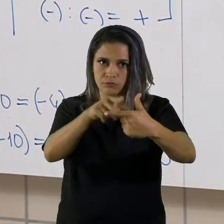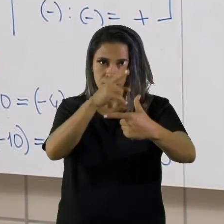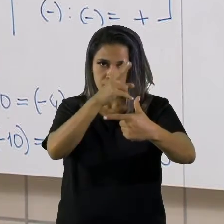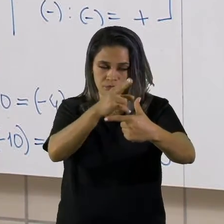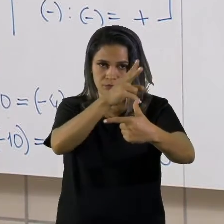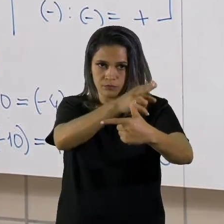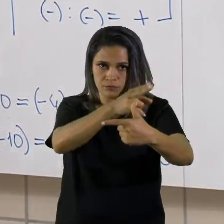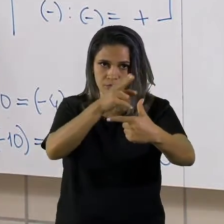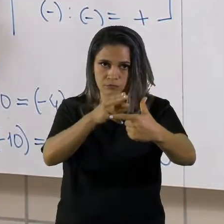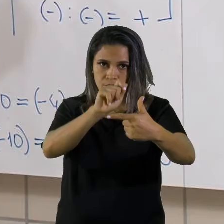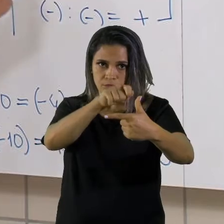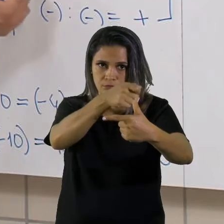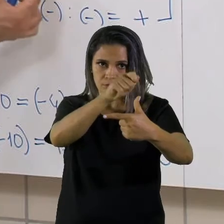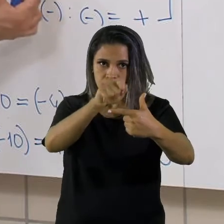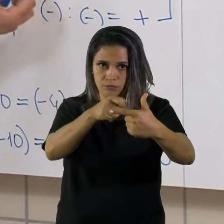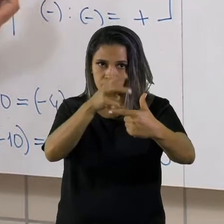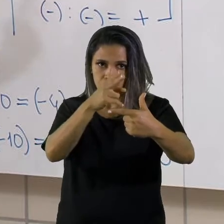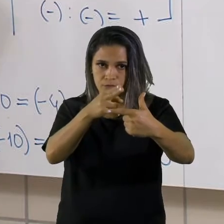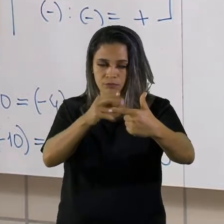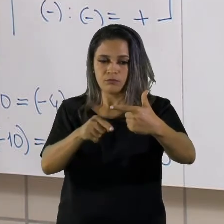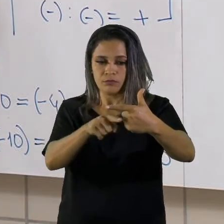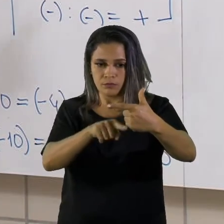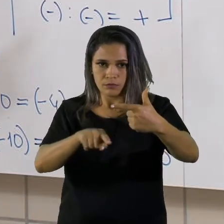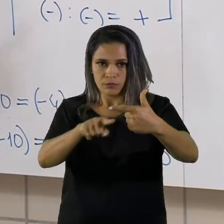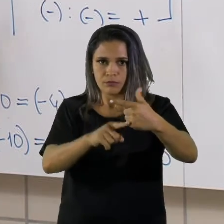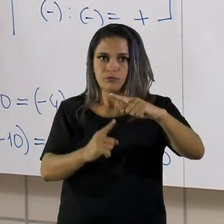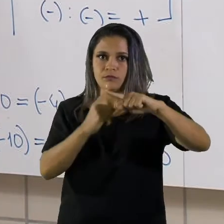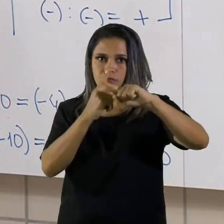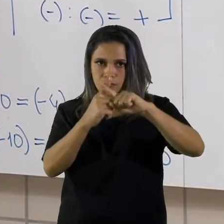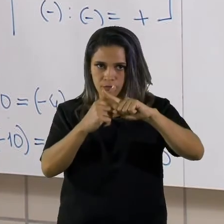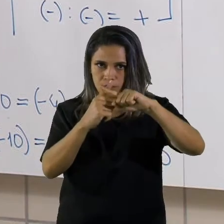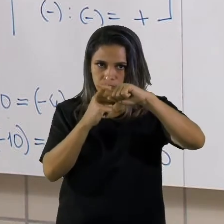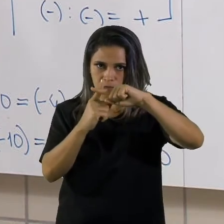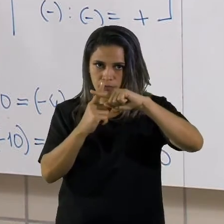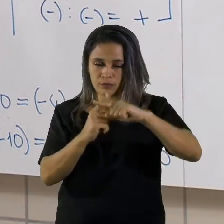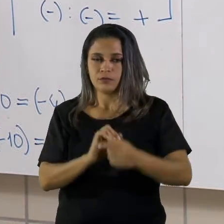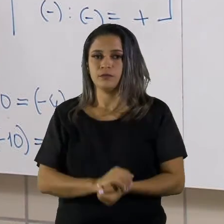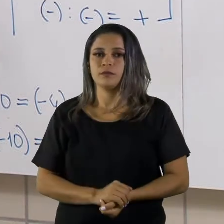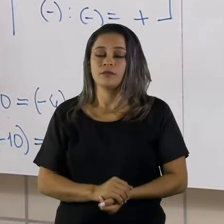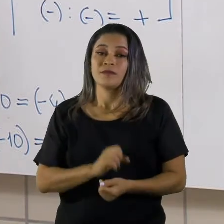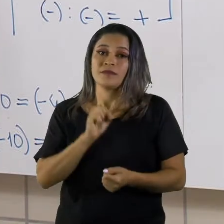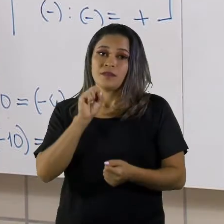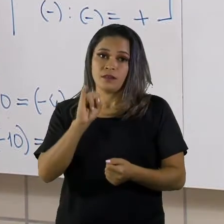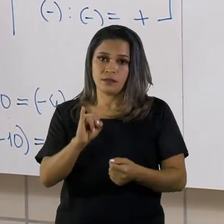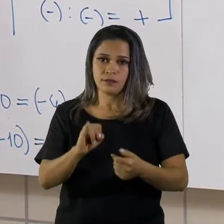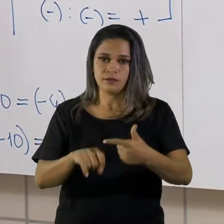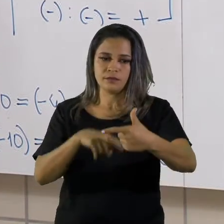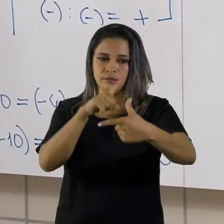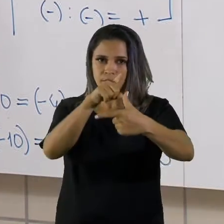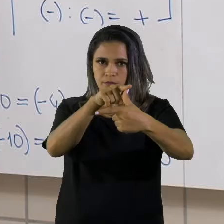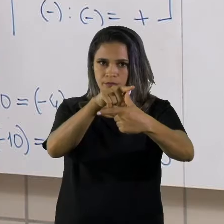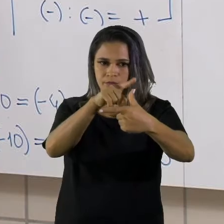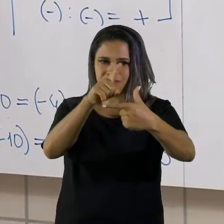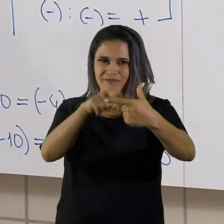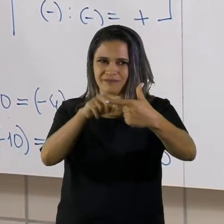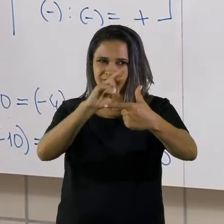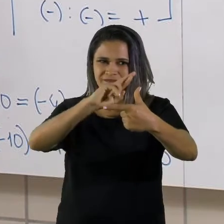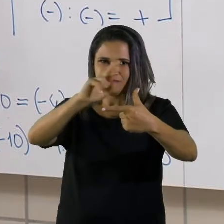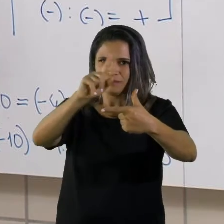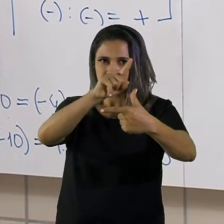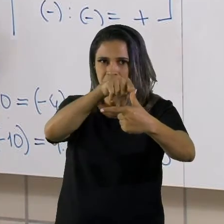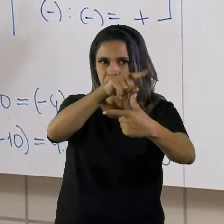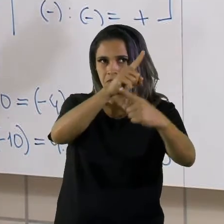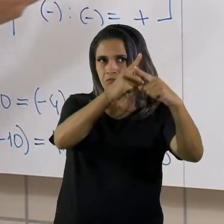Por outro lado, se você está efetuando uma divisão em que o dividendo e o divisor têm sinais diferentes, um é positivo e o